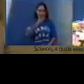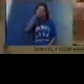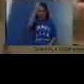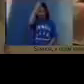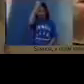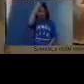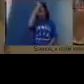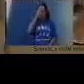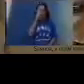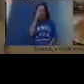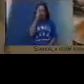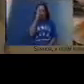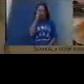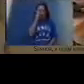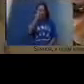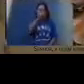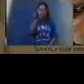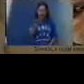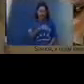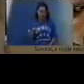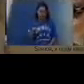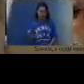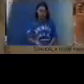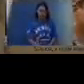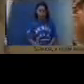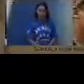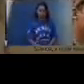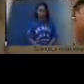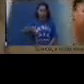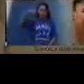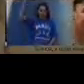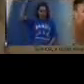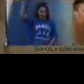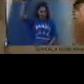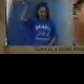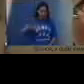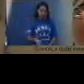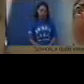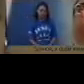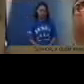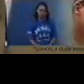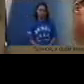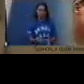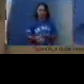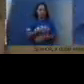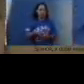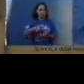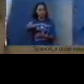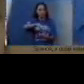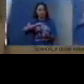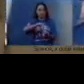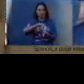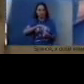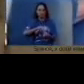aqueles olhos azuis, cheirosos. Aquele principão. E todo mundo fica impressionado